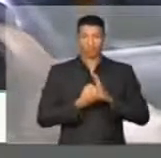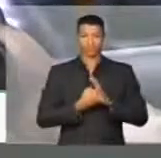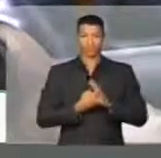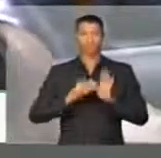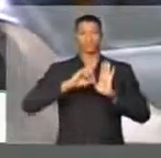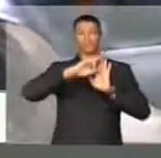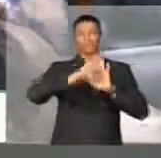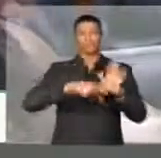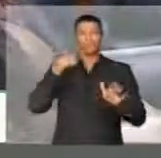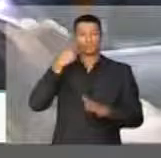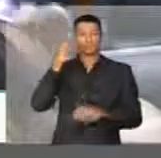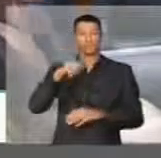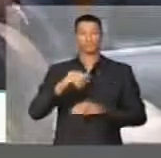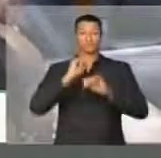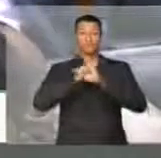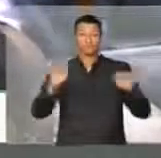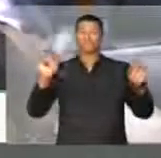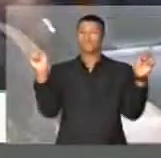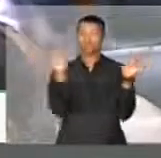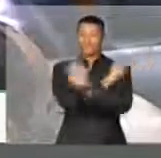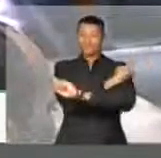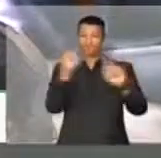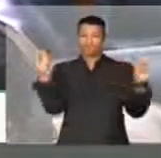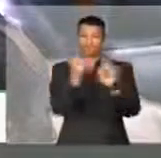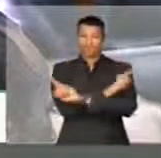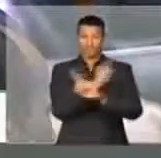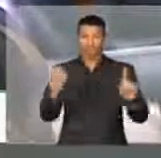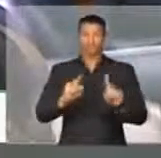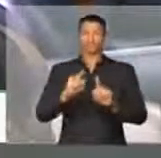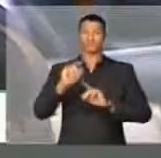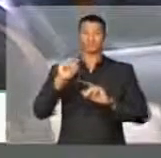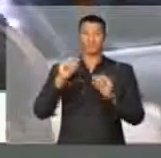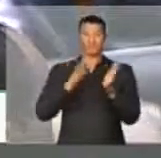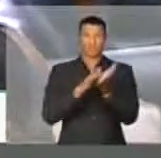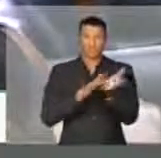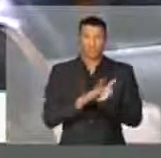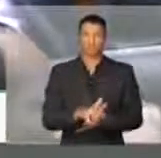de vários partidos é para dizer não a essa anomalia. Presidente.